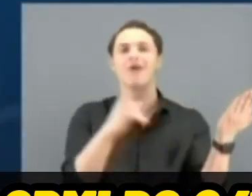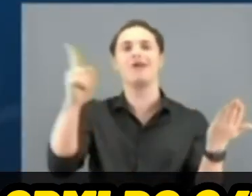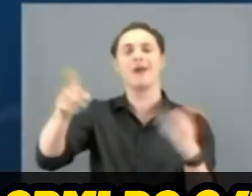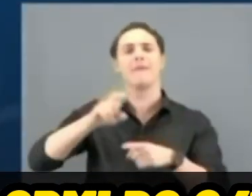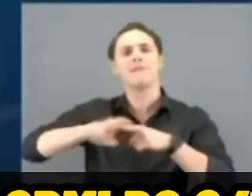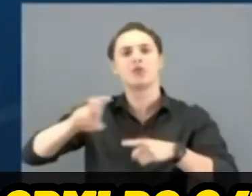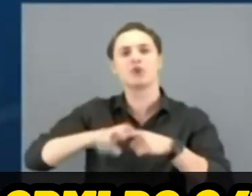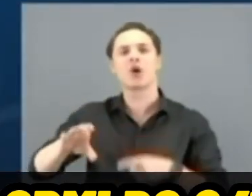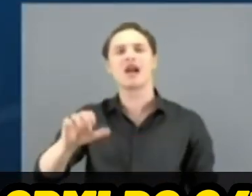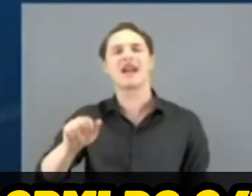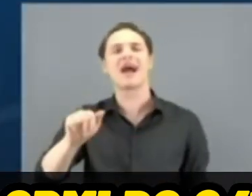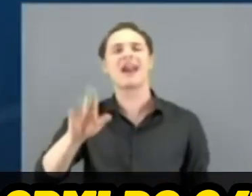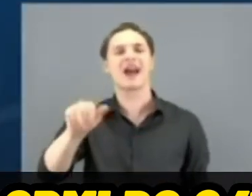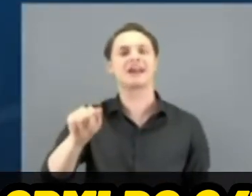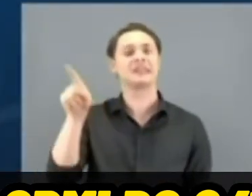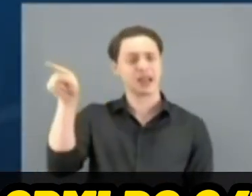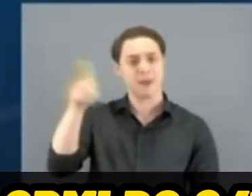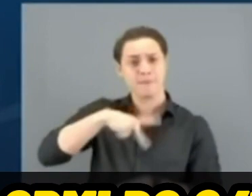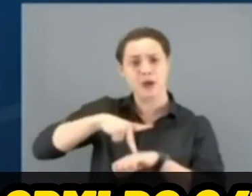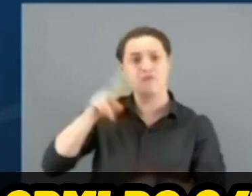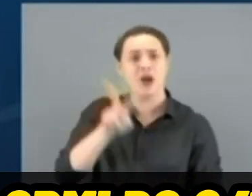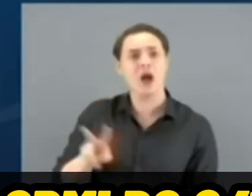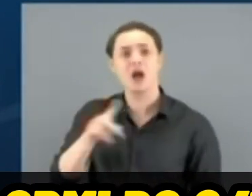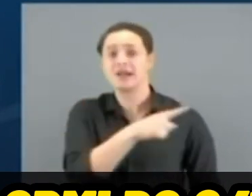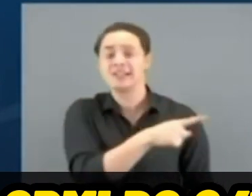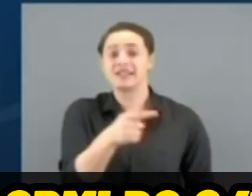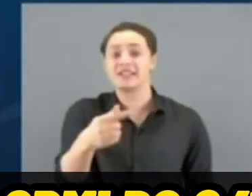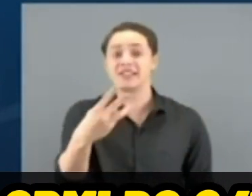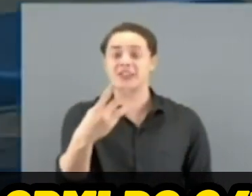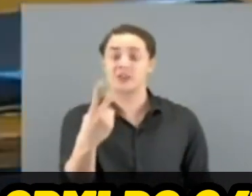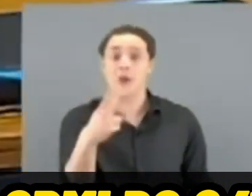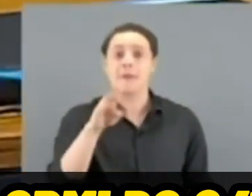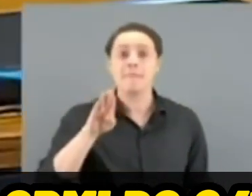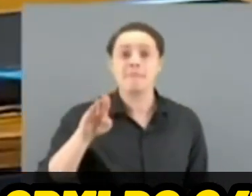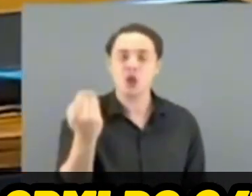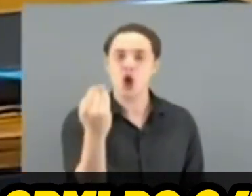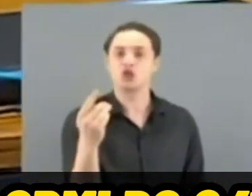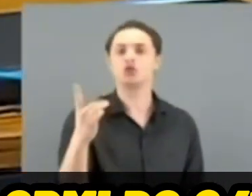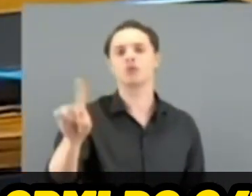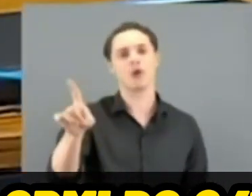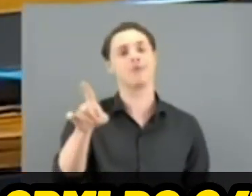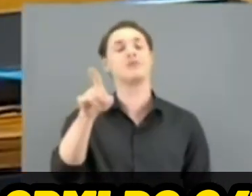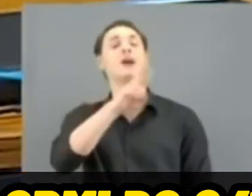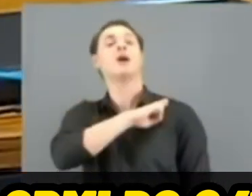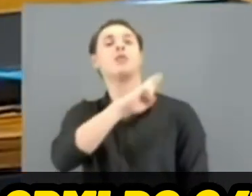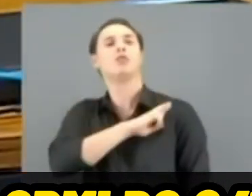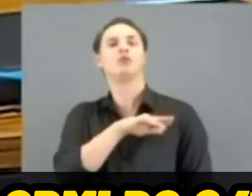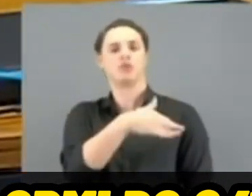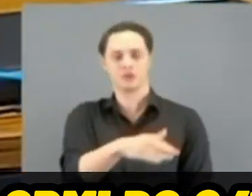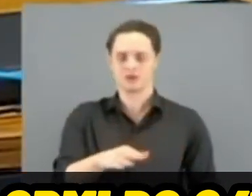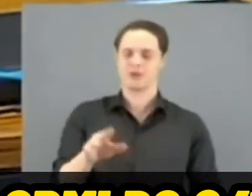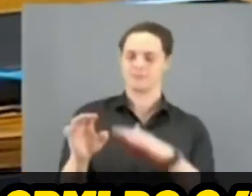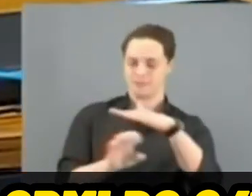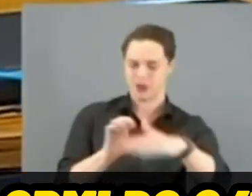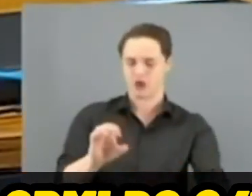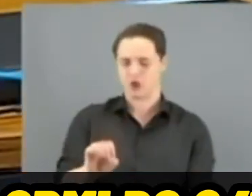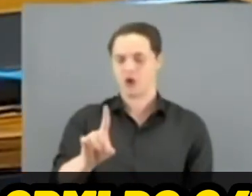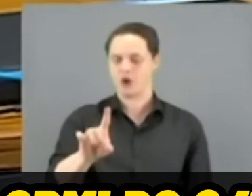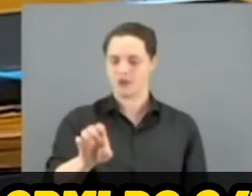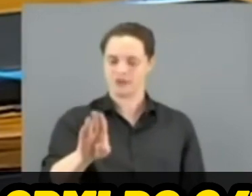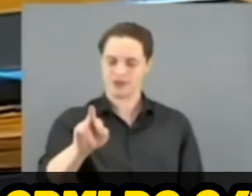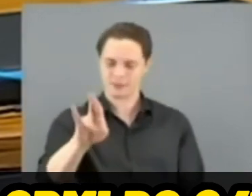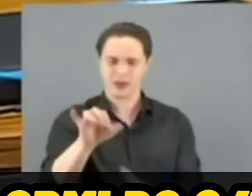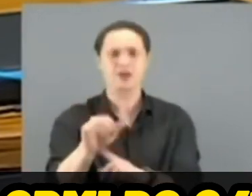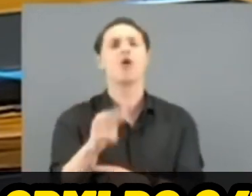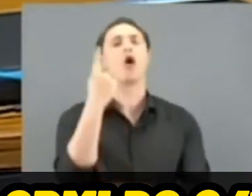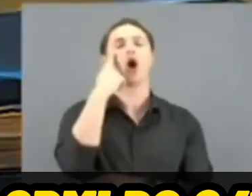metrô de Caracas, da Venezuela. 732 milhões também de dólares. Quem foi responsável? Odebrecht. Passa mais um